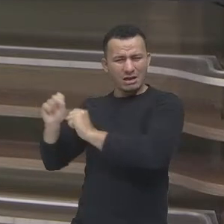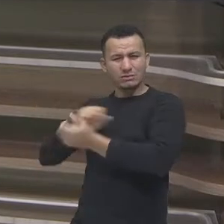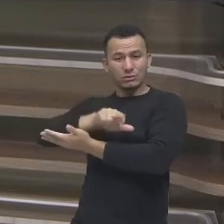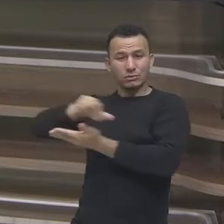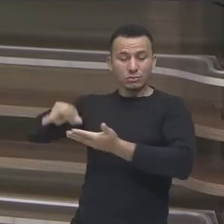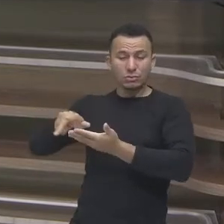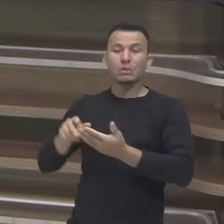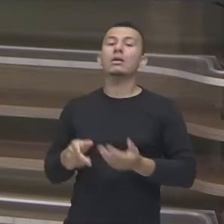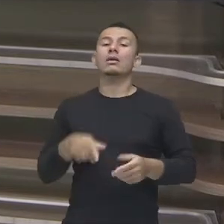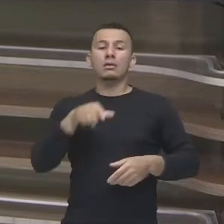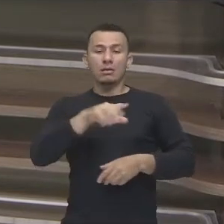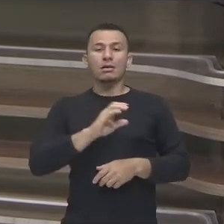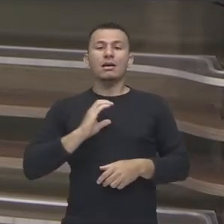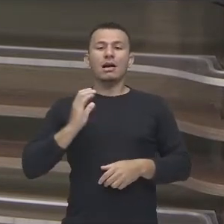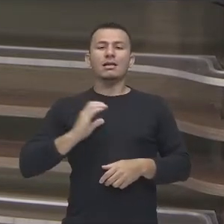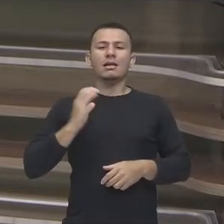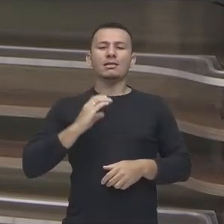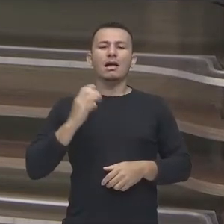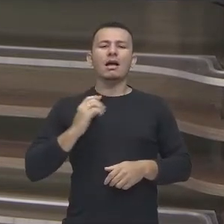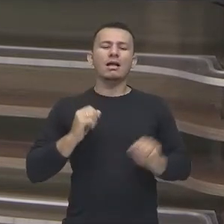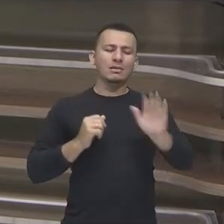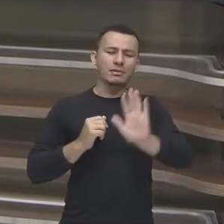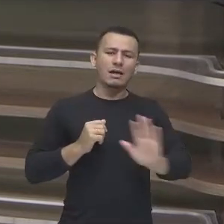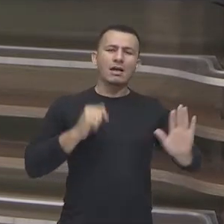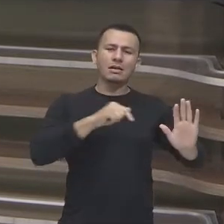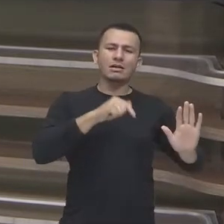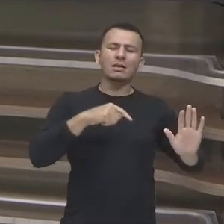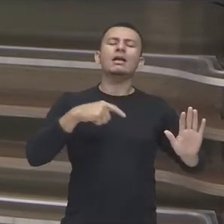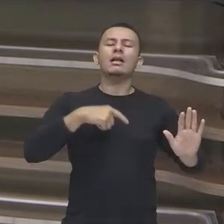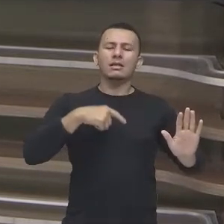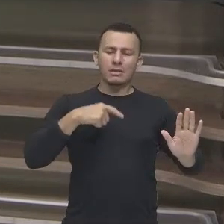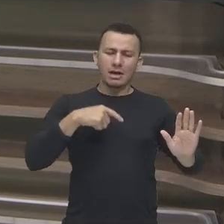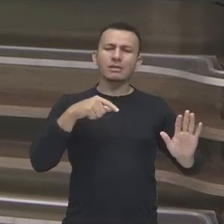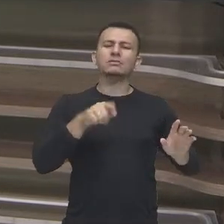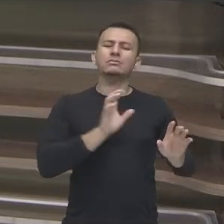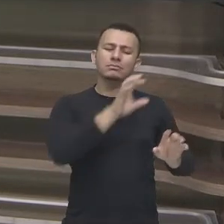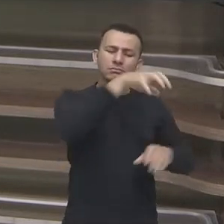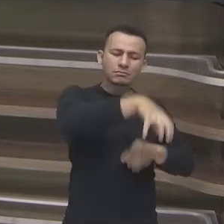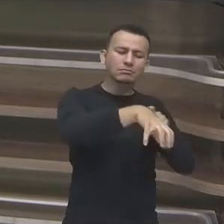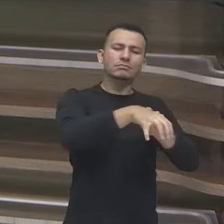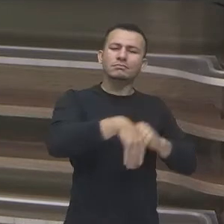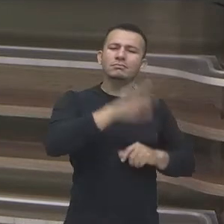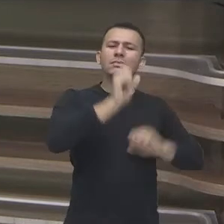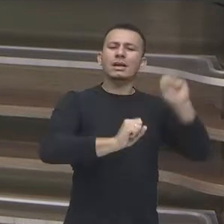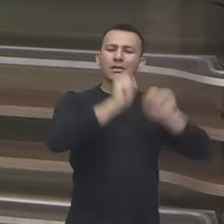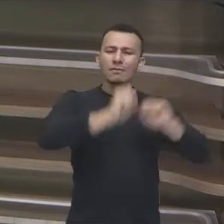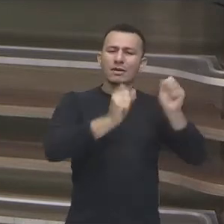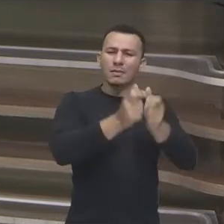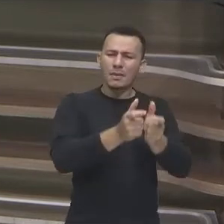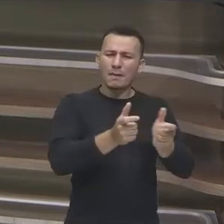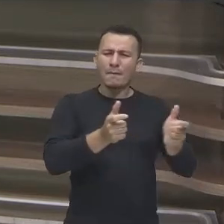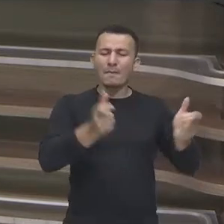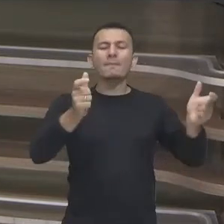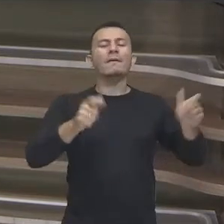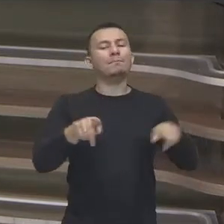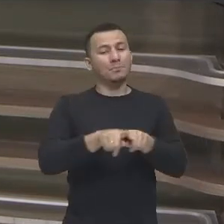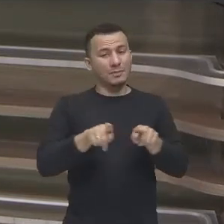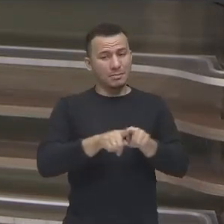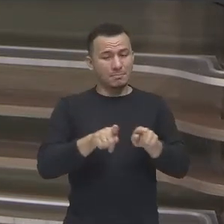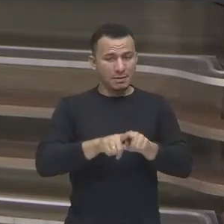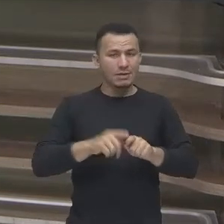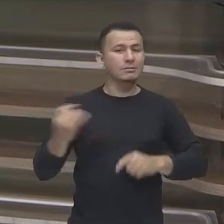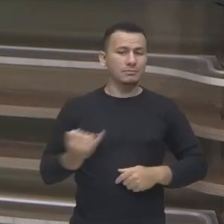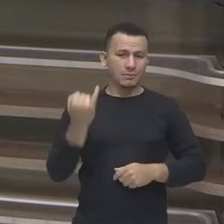essa partezinha aqui do sudeste do Canadá e do sudoeste também, como áreas onde tem muitas fábricas, muita produção industrial, que